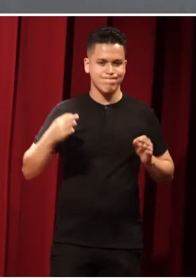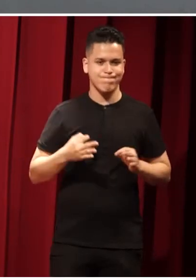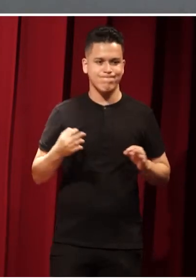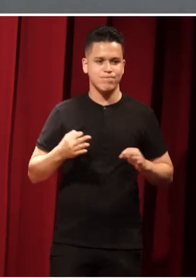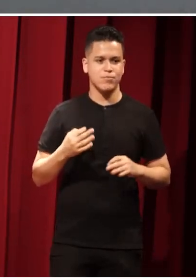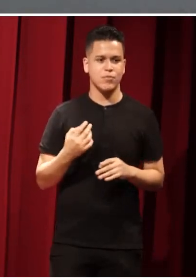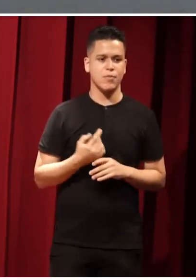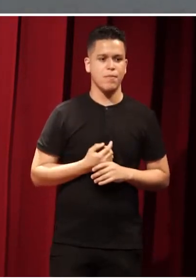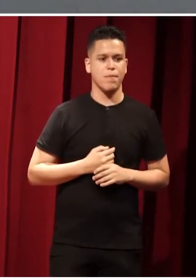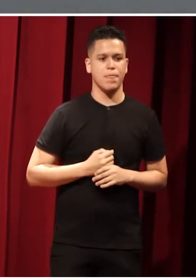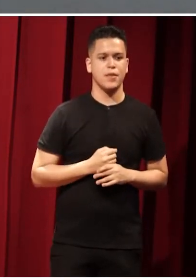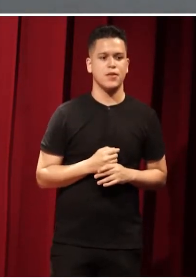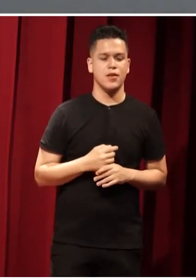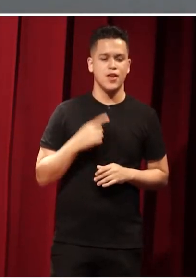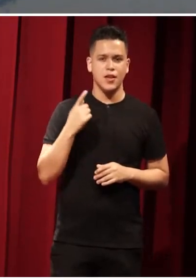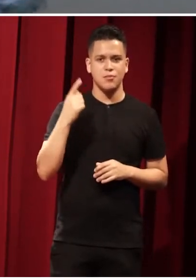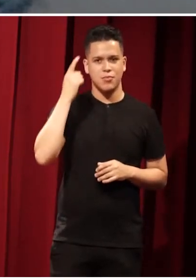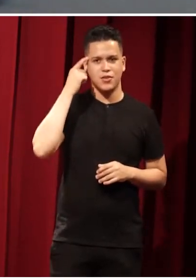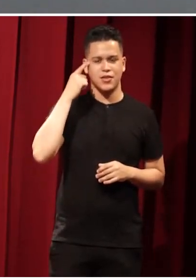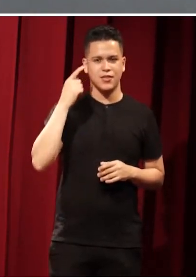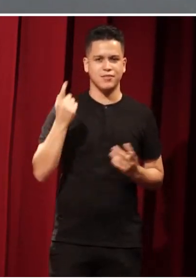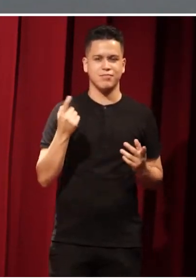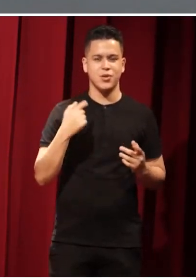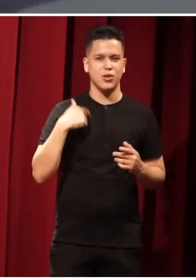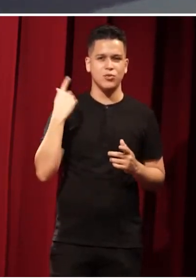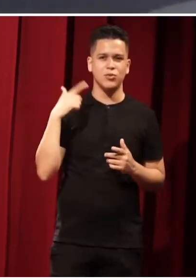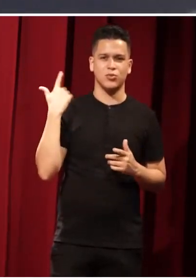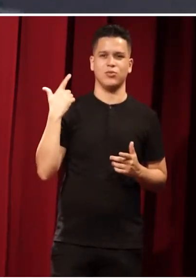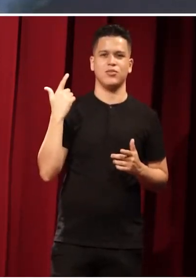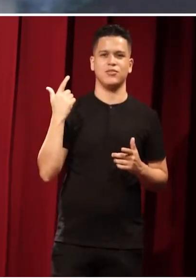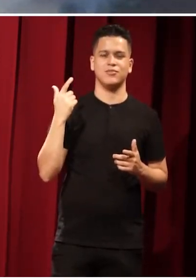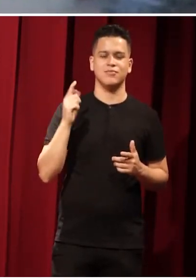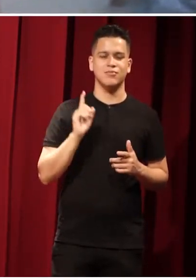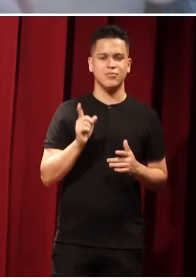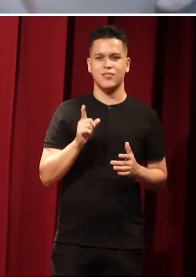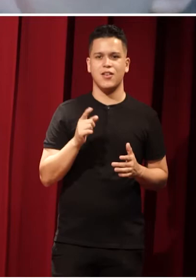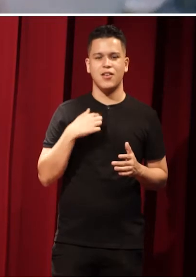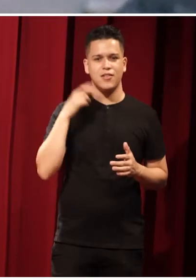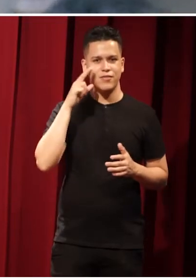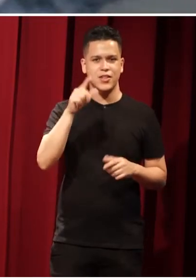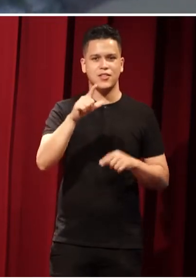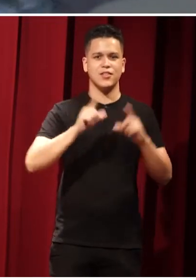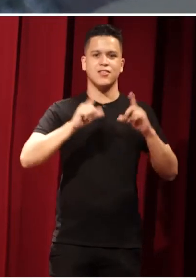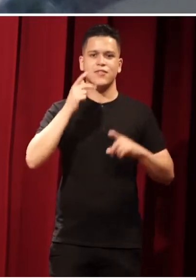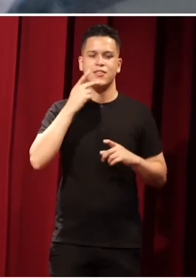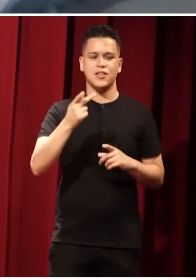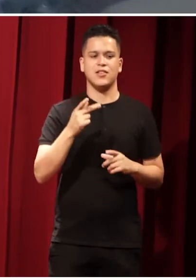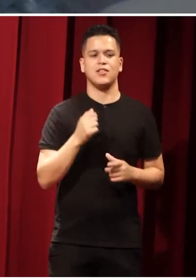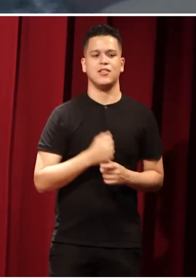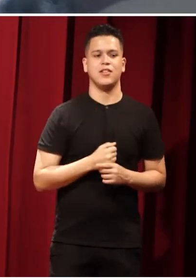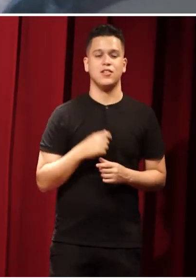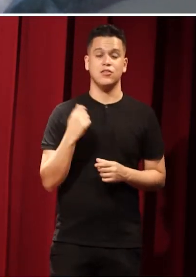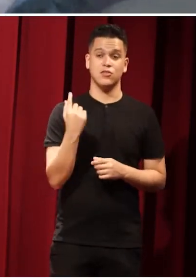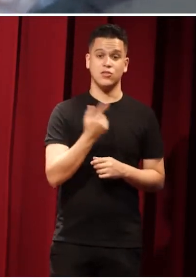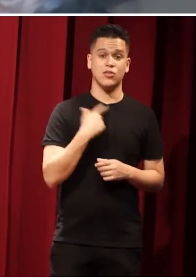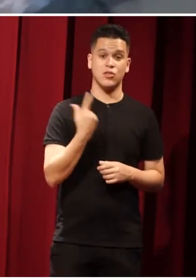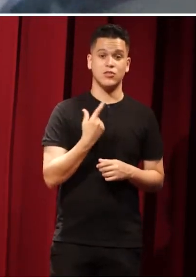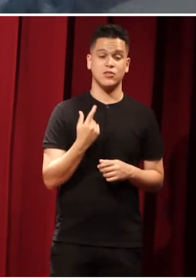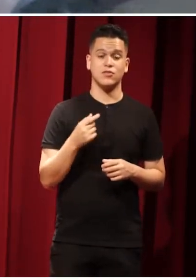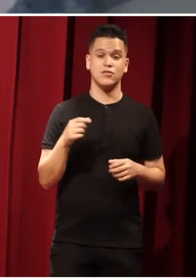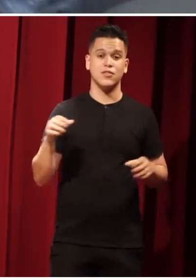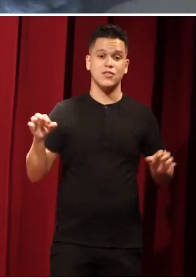foi um dia que eu pensei, eu não sabia se eu estava ficando doido, porque eu vi na televisão. Ele falando, nós